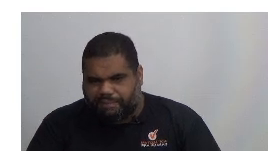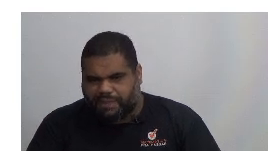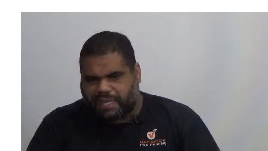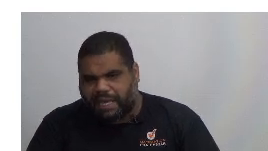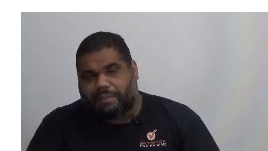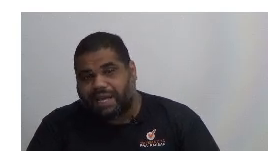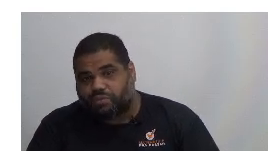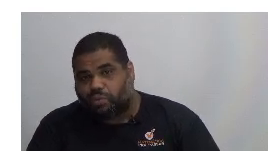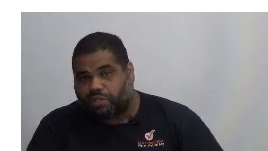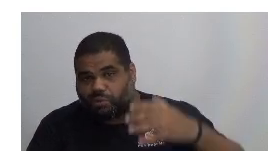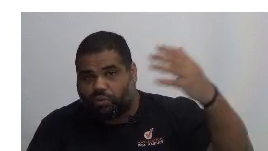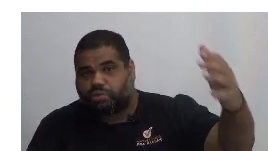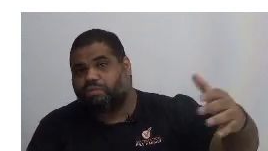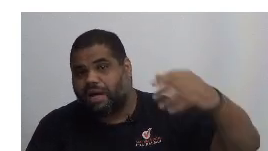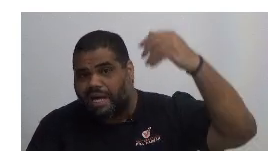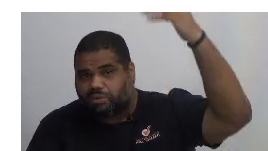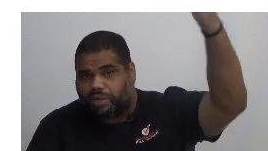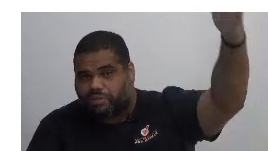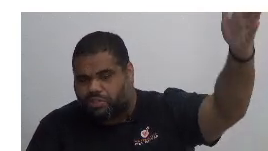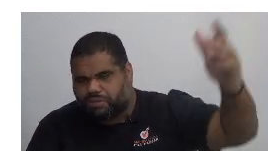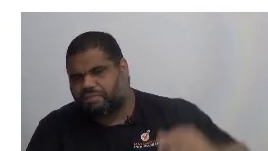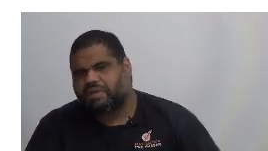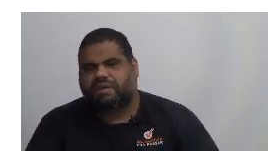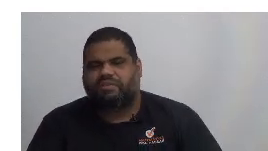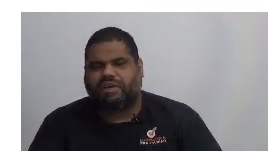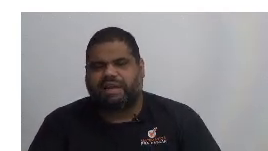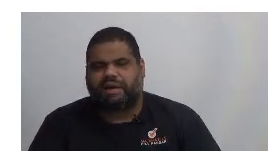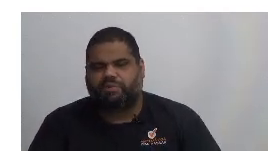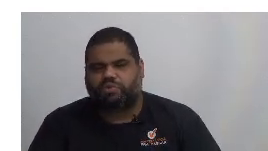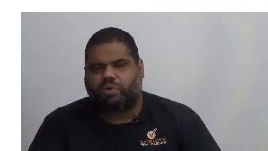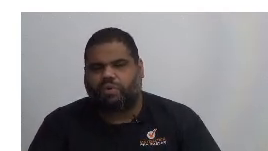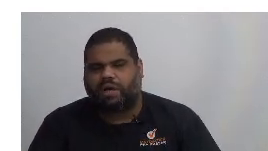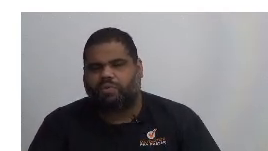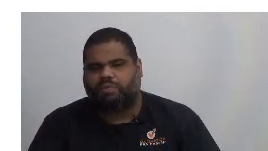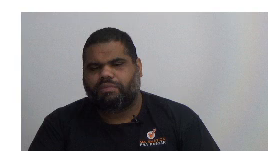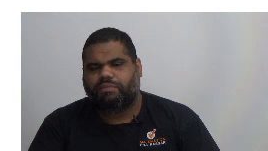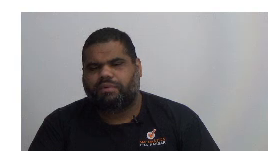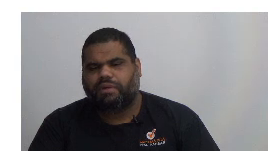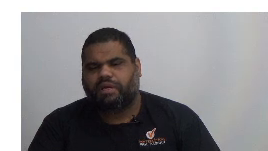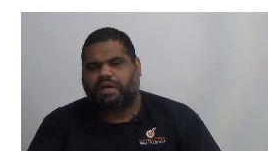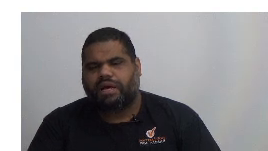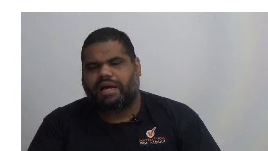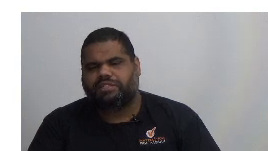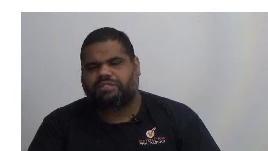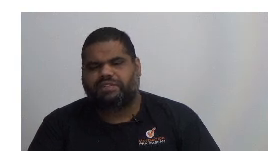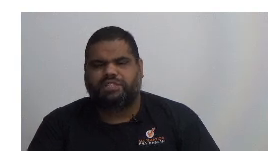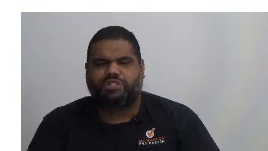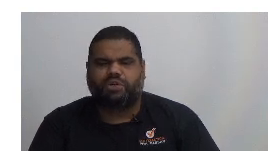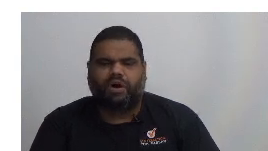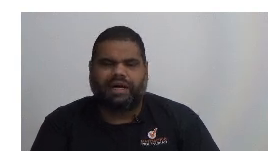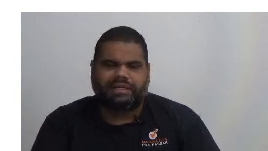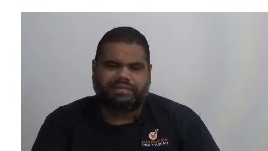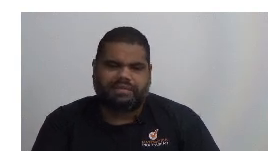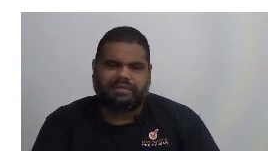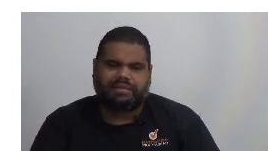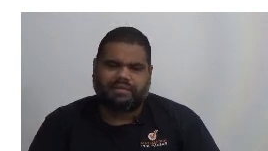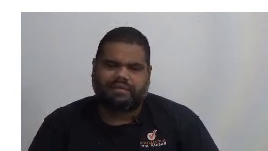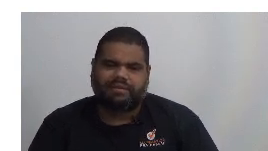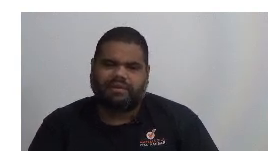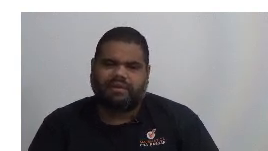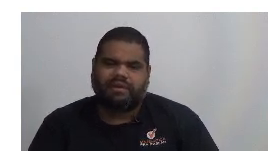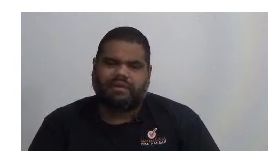você que quer mais um conteúdo, à noite faremos um aulão. Às 20 horas